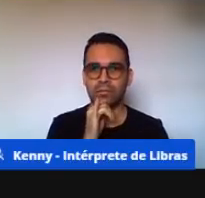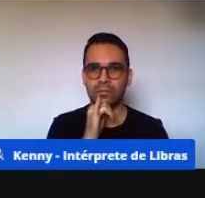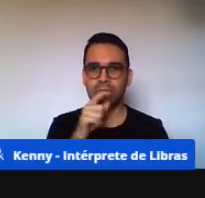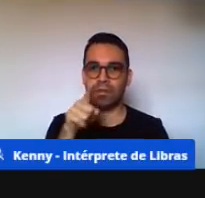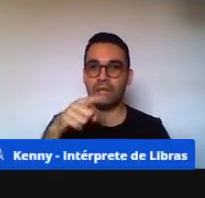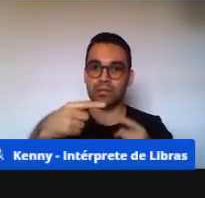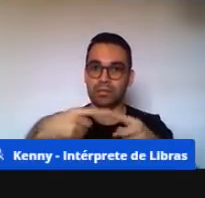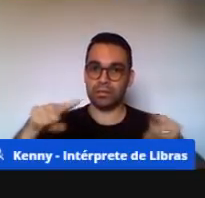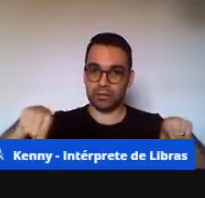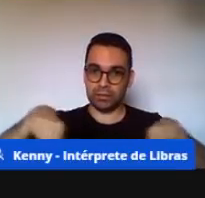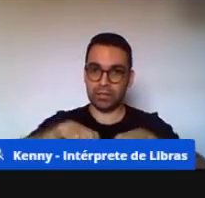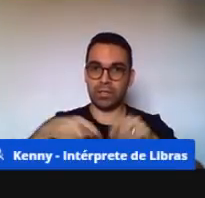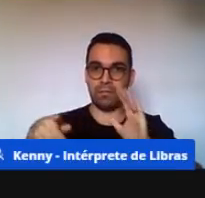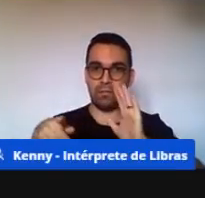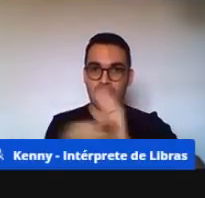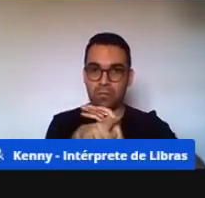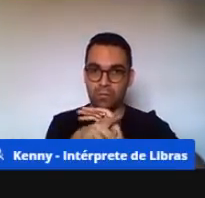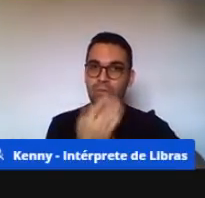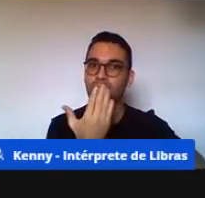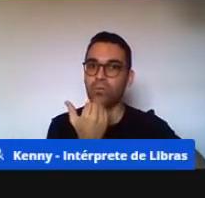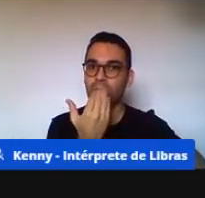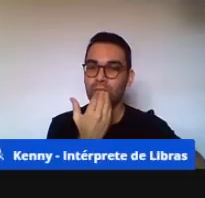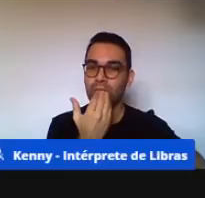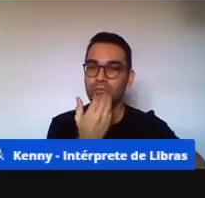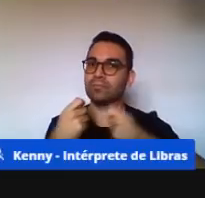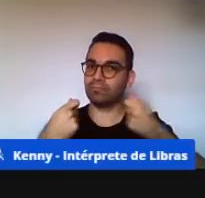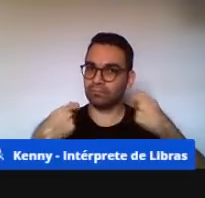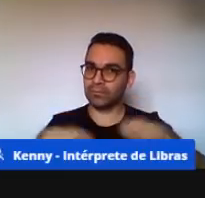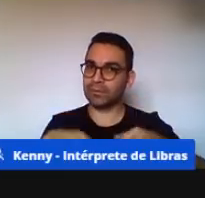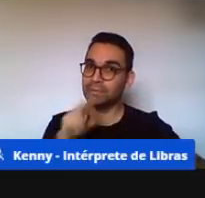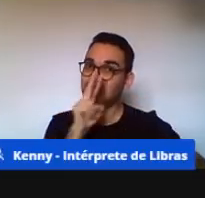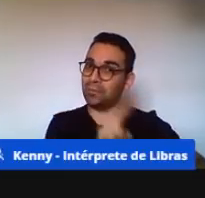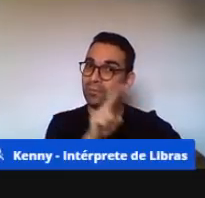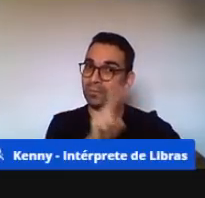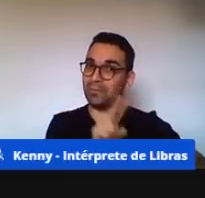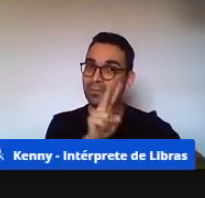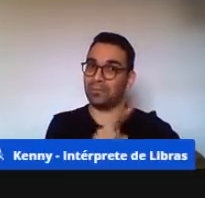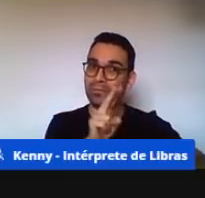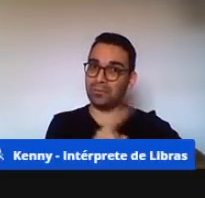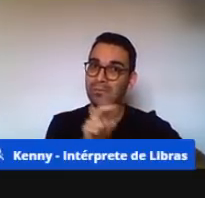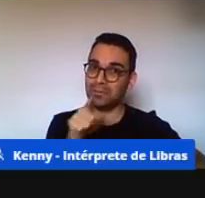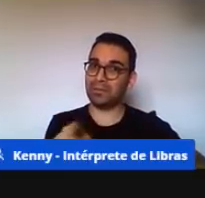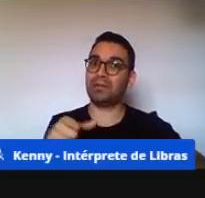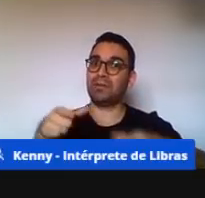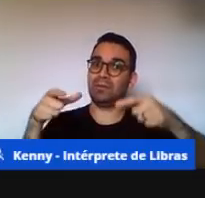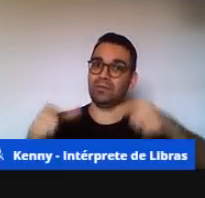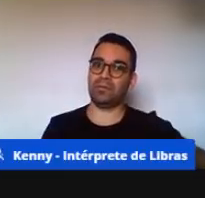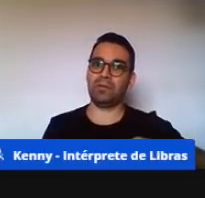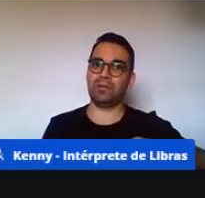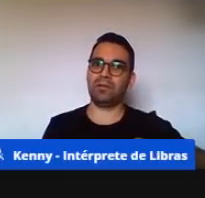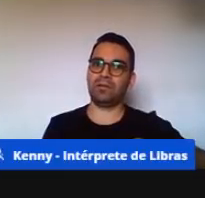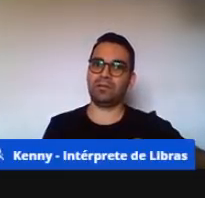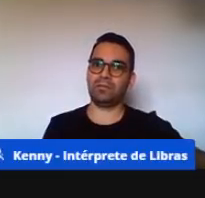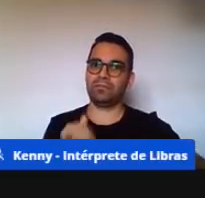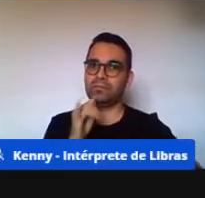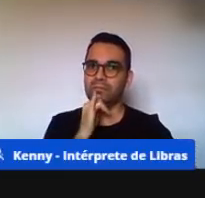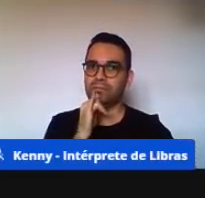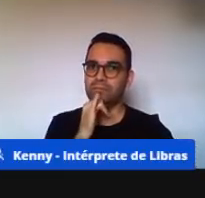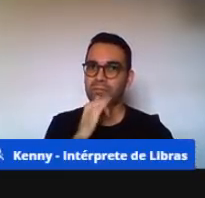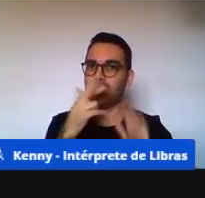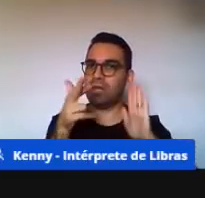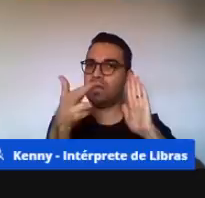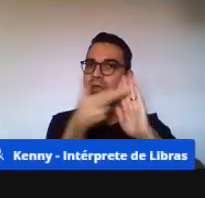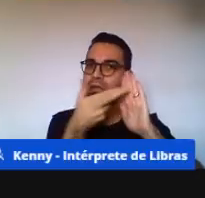vão ter que higienizar. Então, acaba tendo muito mais trabalho para manter as refeições no refeitório. Então, o ideal